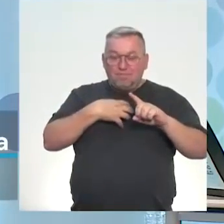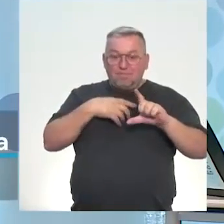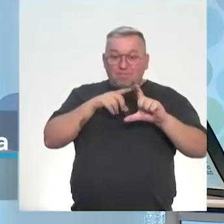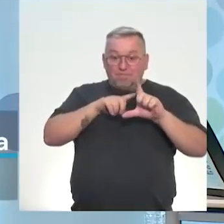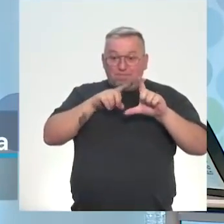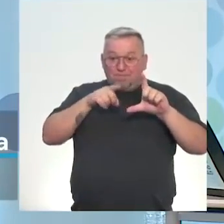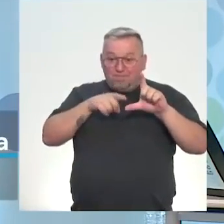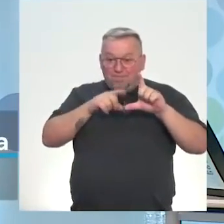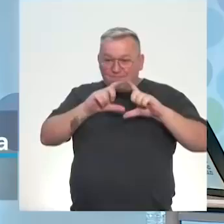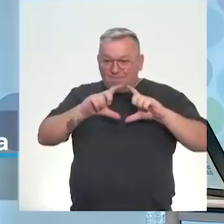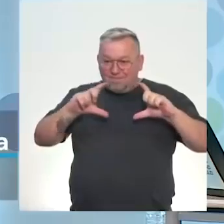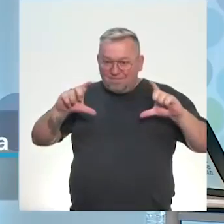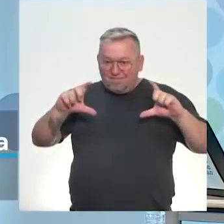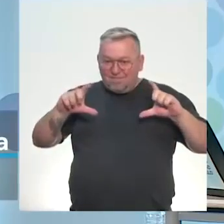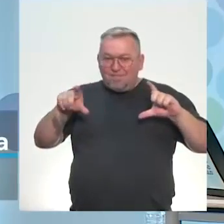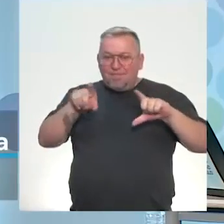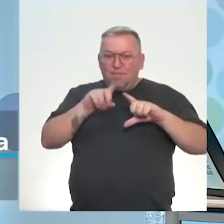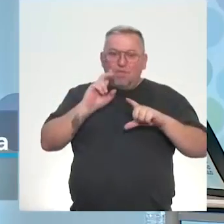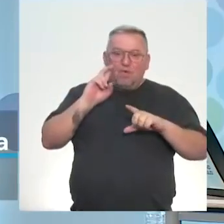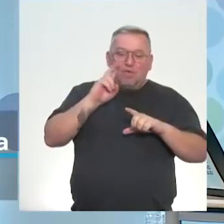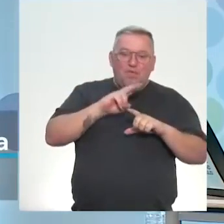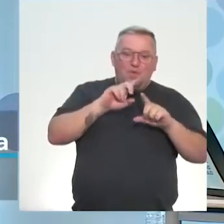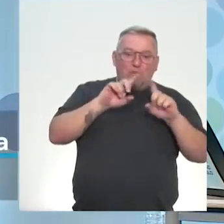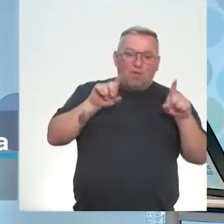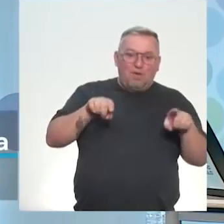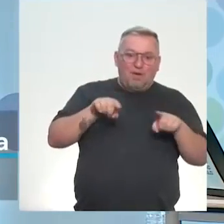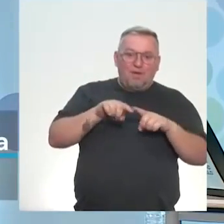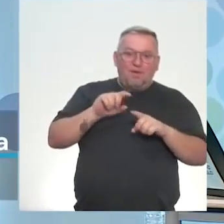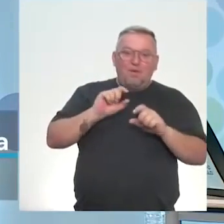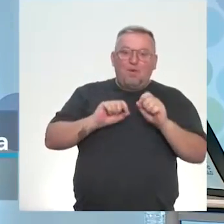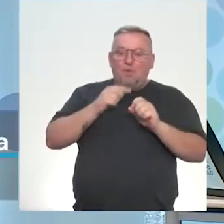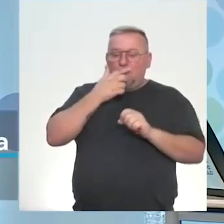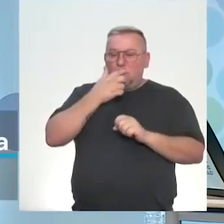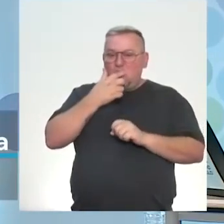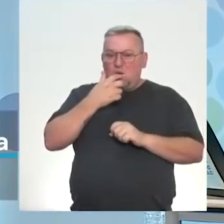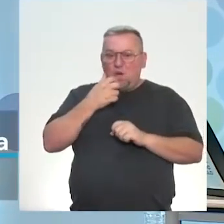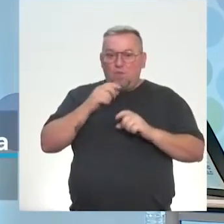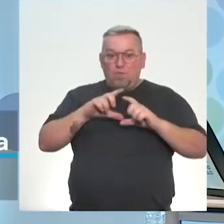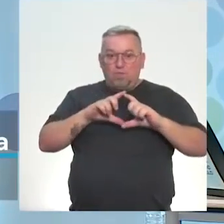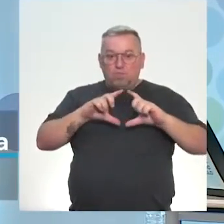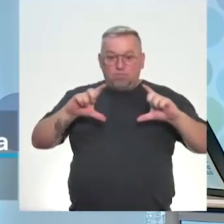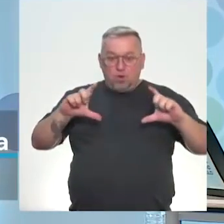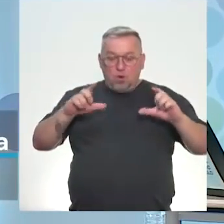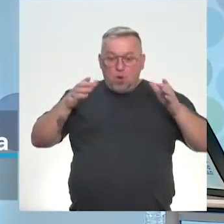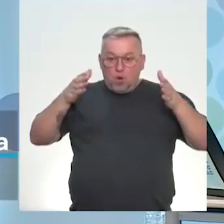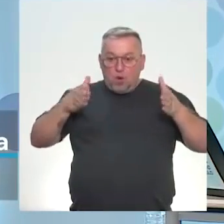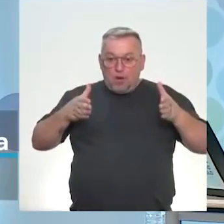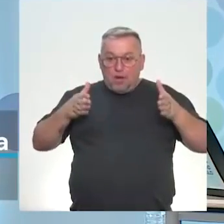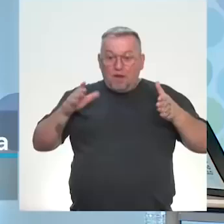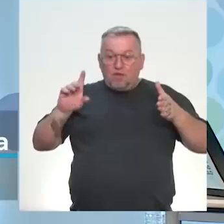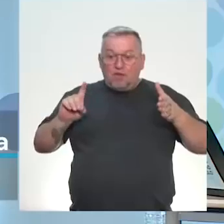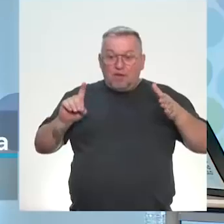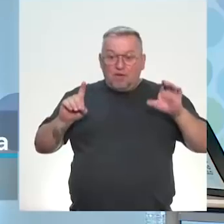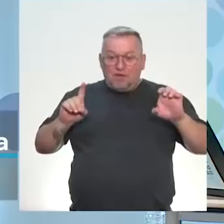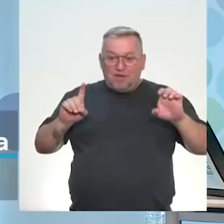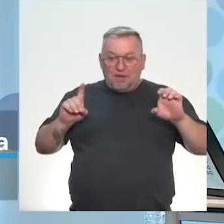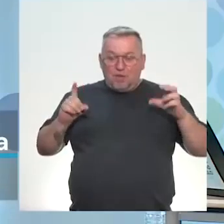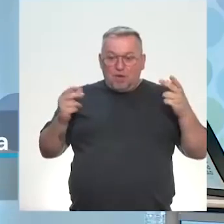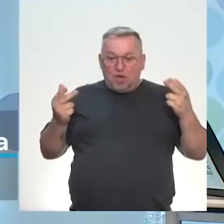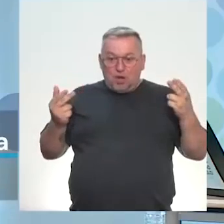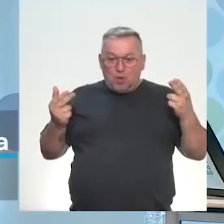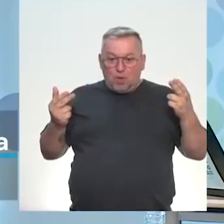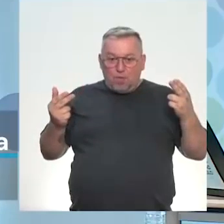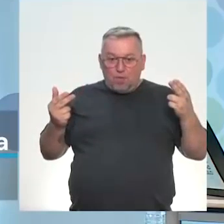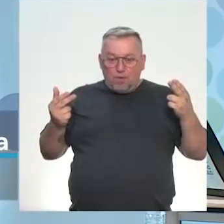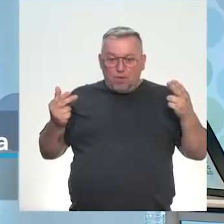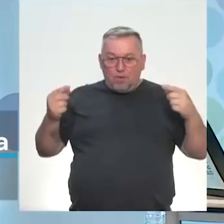retângulo, eu também posso observar o quadrado. Ó. O que é um retângulo? Eu tenho que ter 2 lados aí, as retas paralelas,